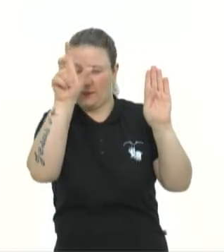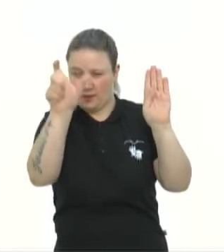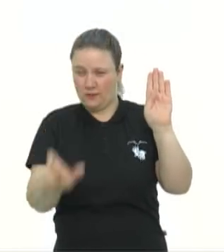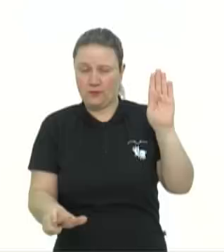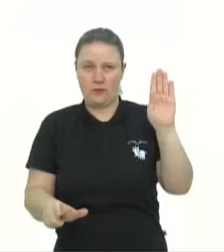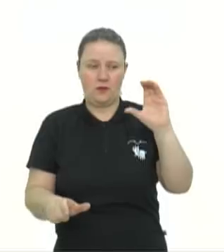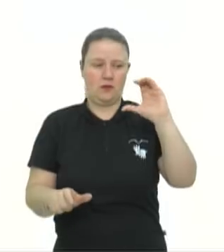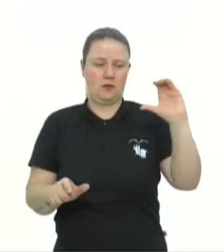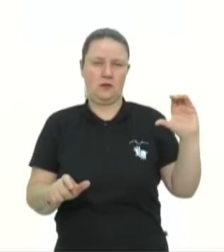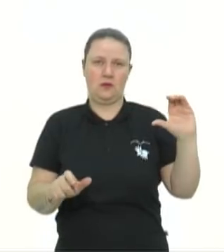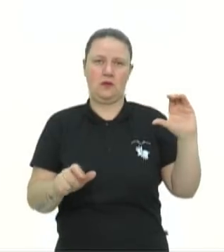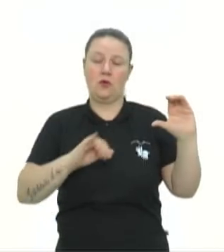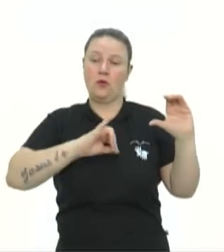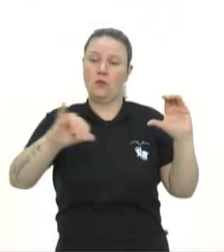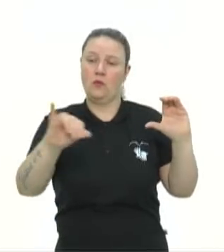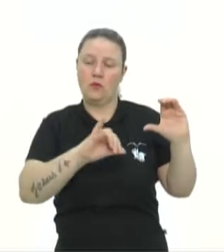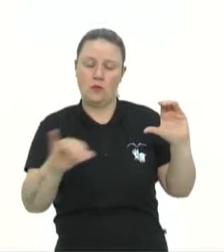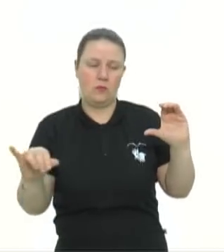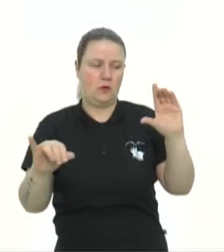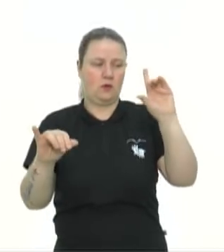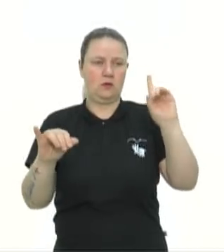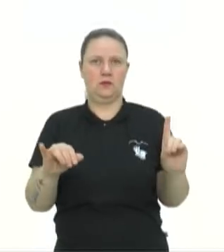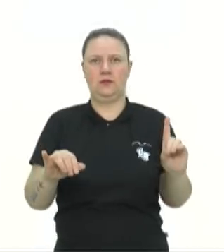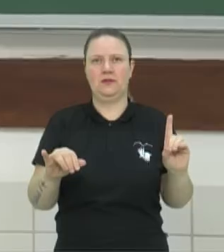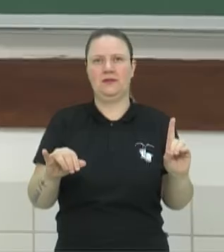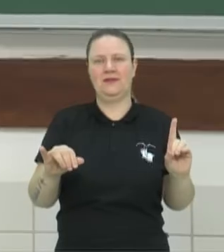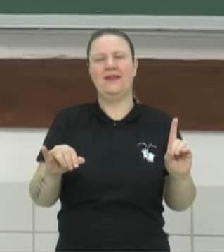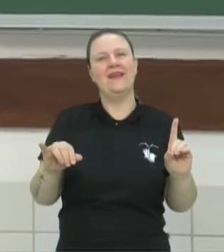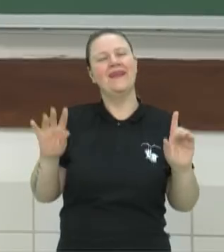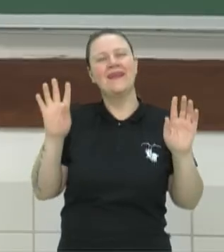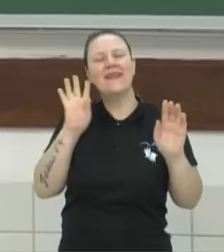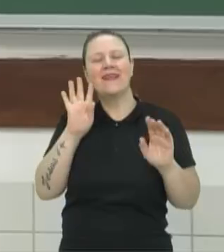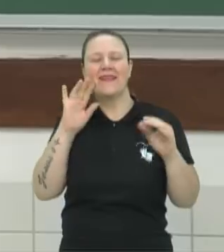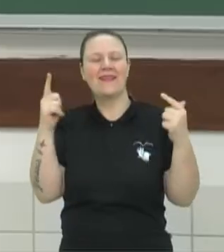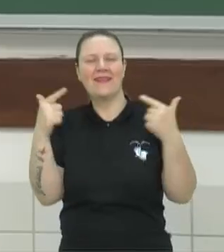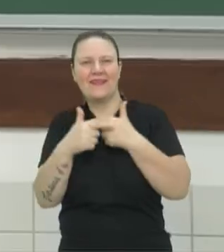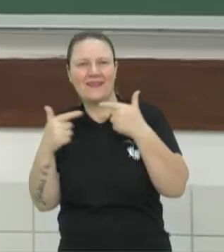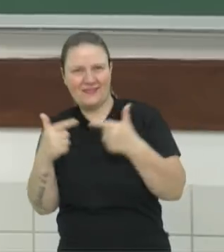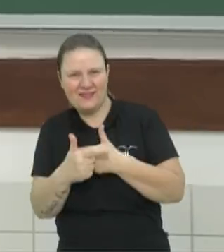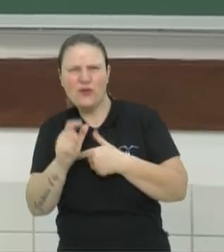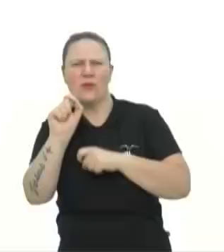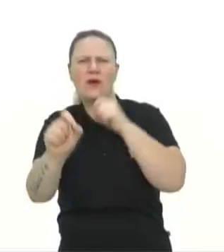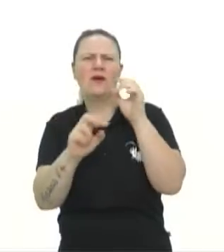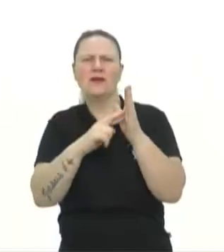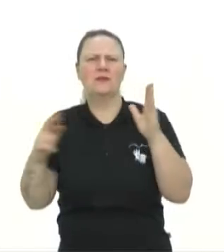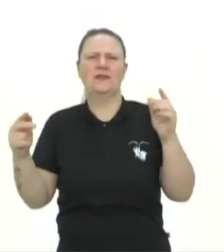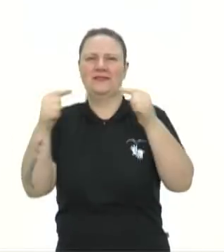leitor, entreter o leitor. Qual delas você acha que é a correta? A gente volta daqui a pouquinho.